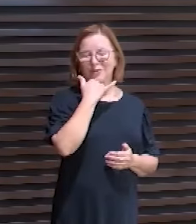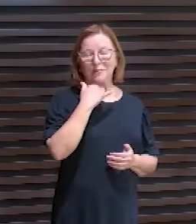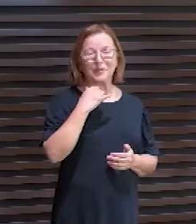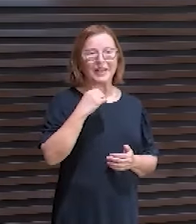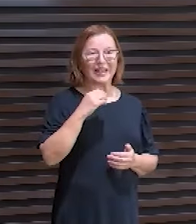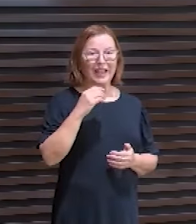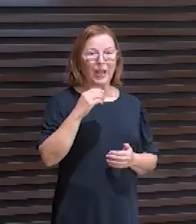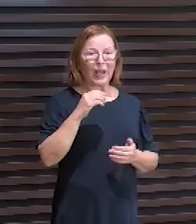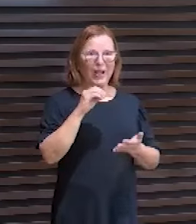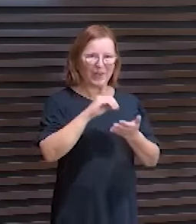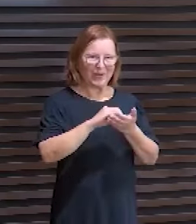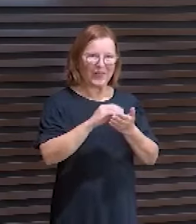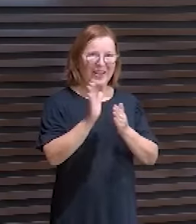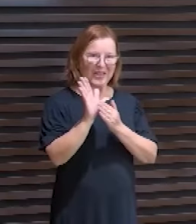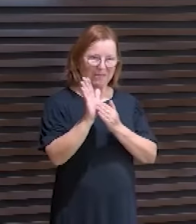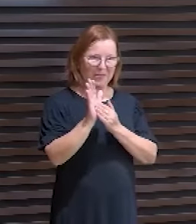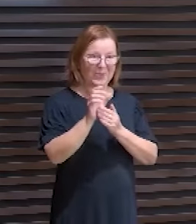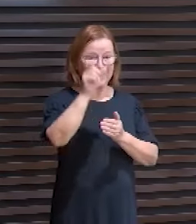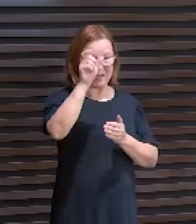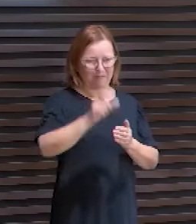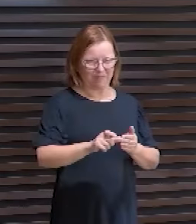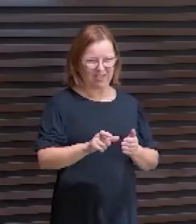ou daquela que está te